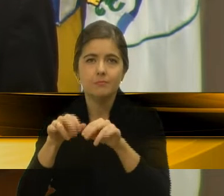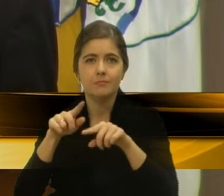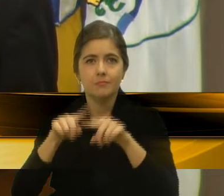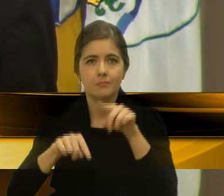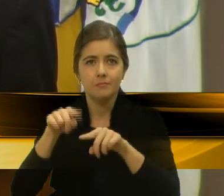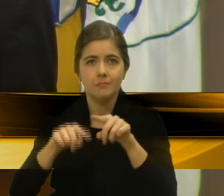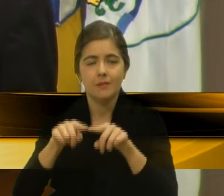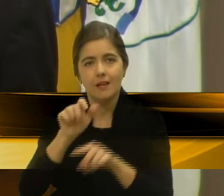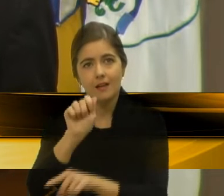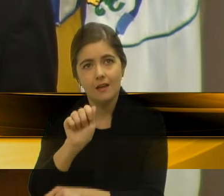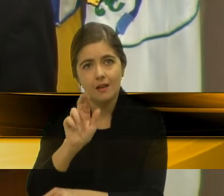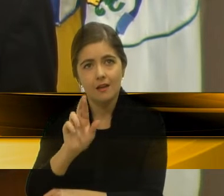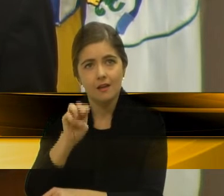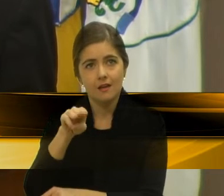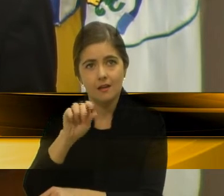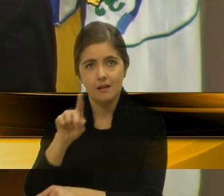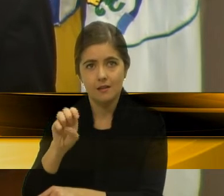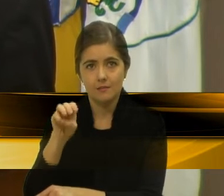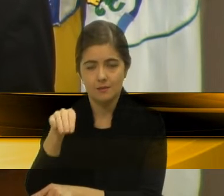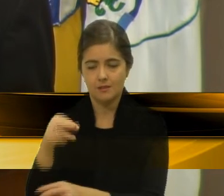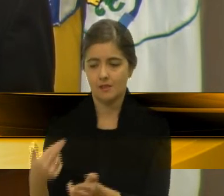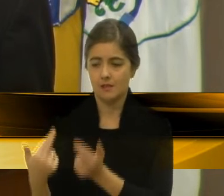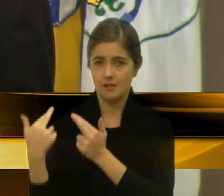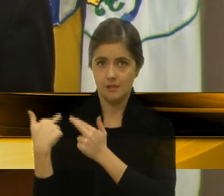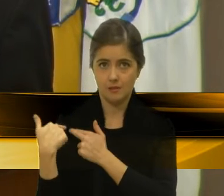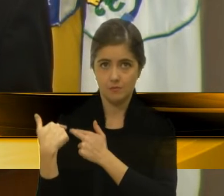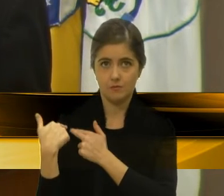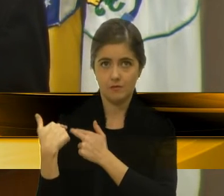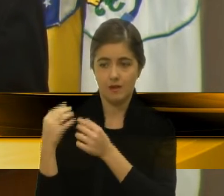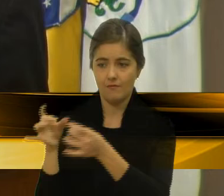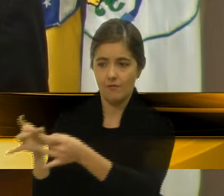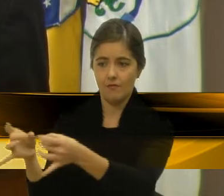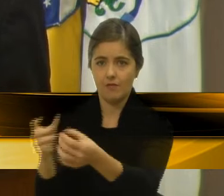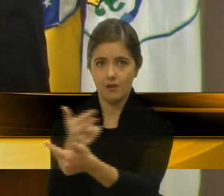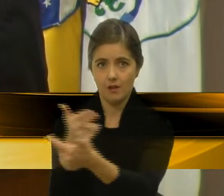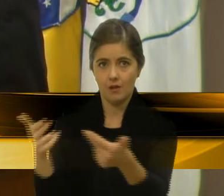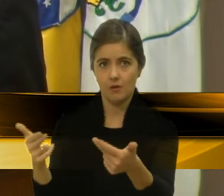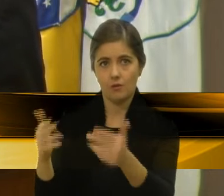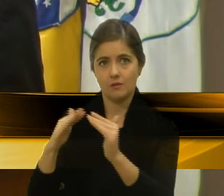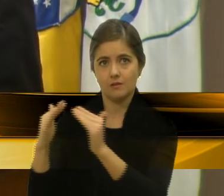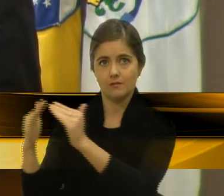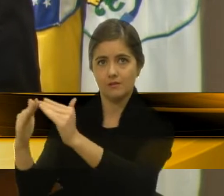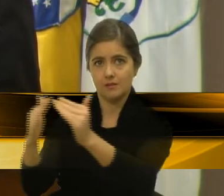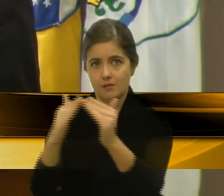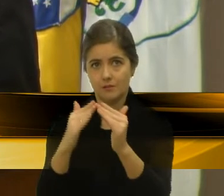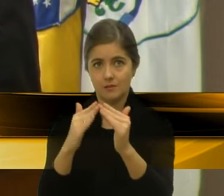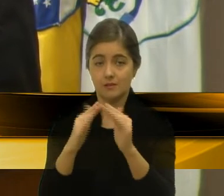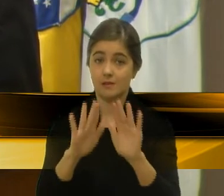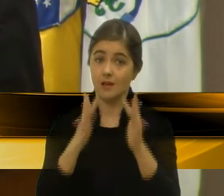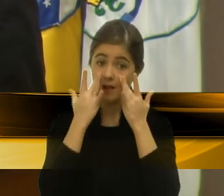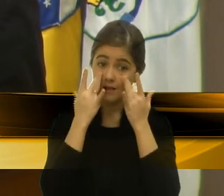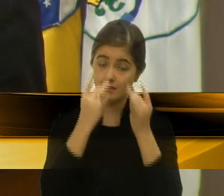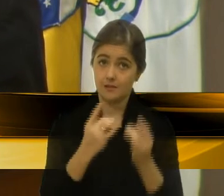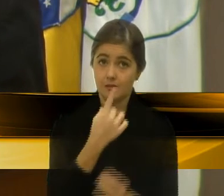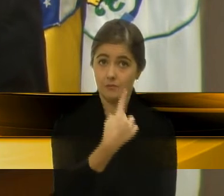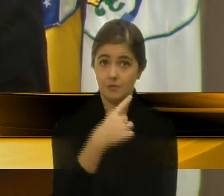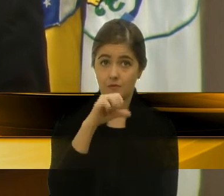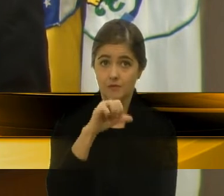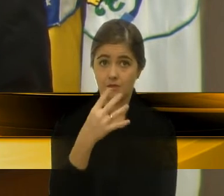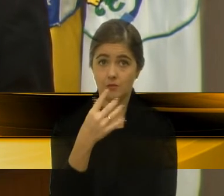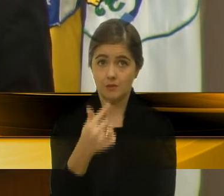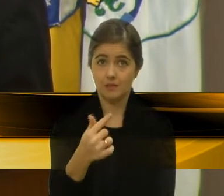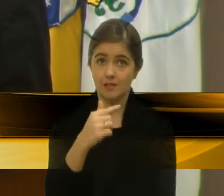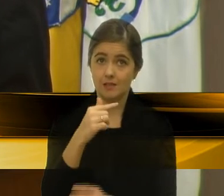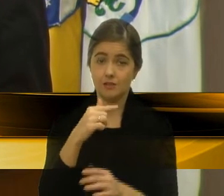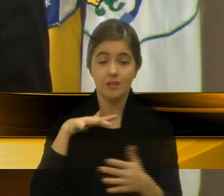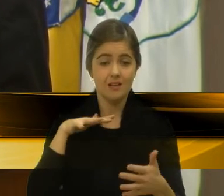responsável por abastecer os moradores vizinhos. E atente, nobres colegas, em 1947, um acidente